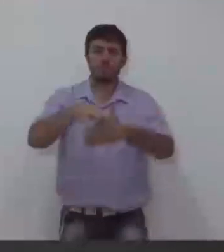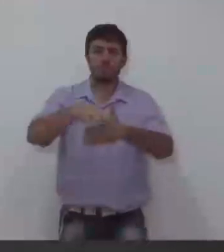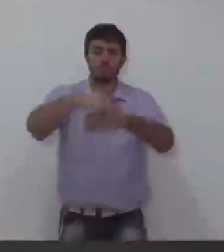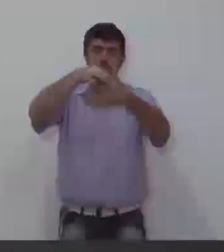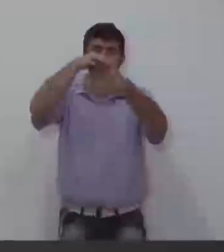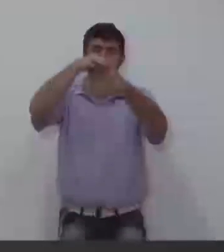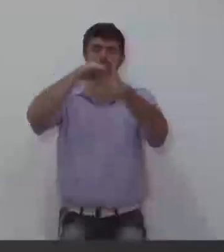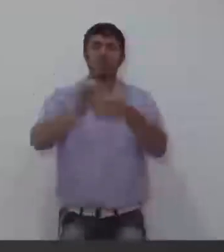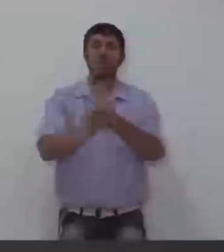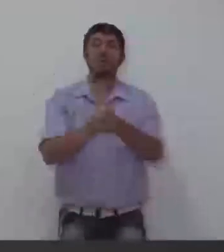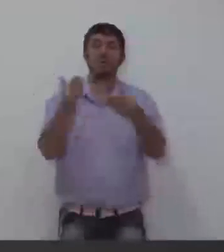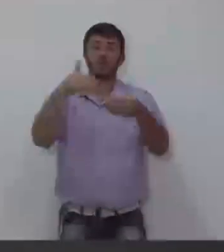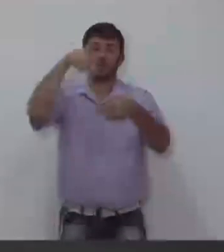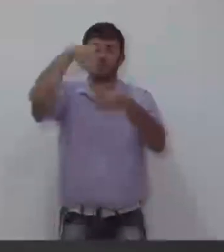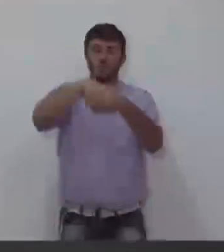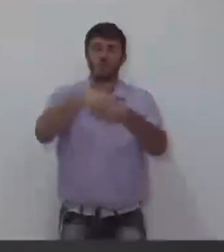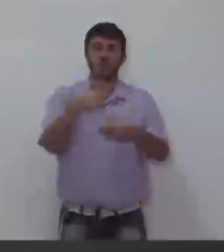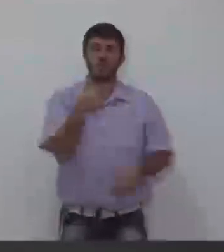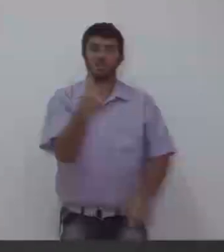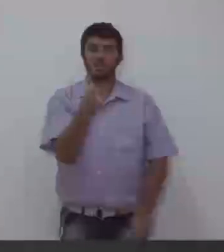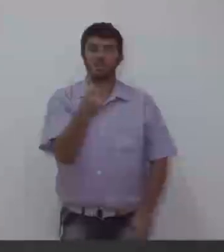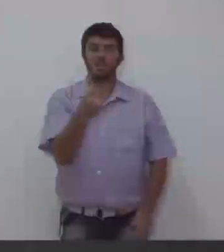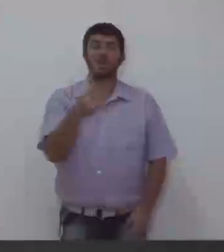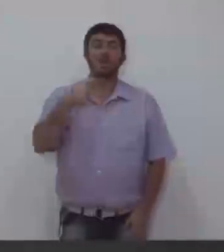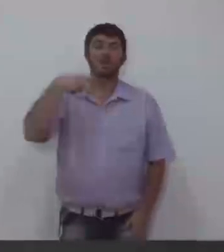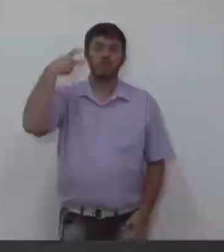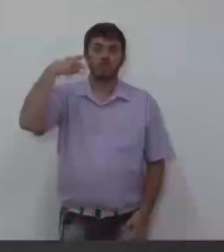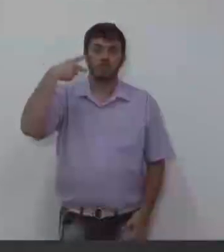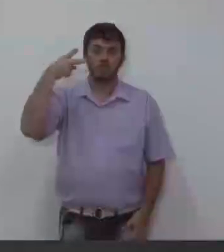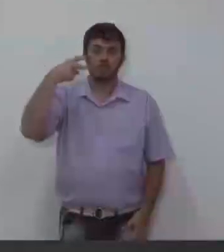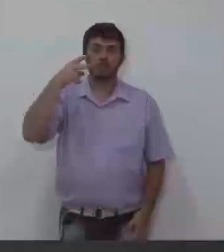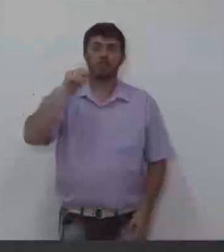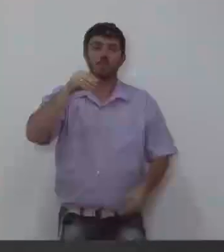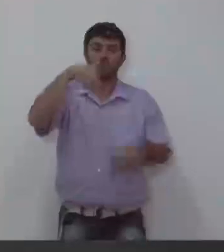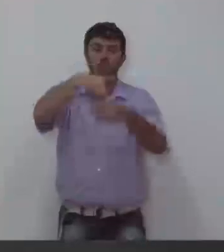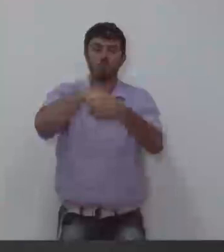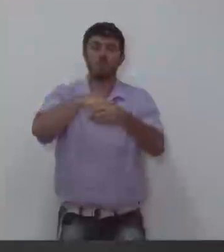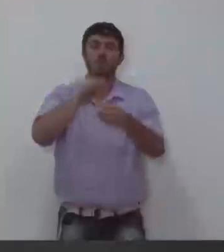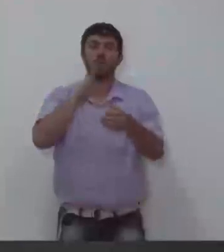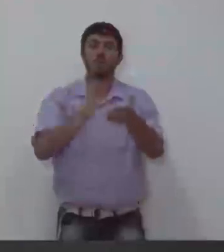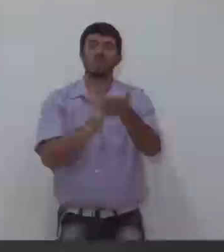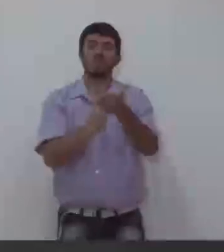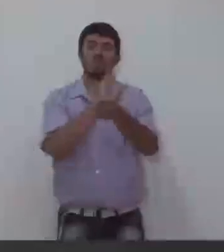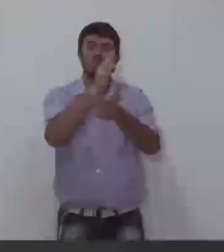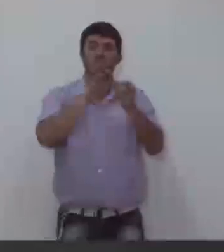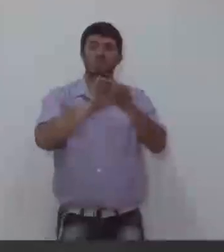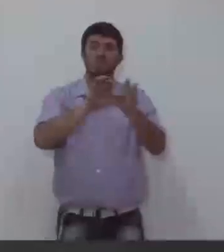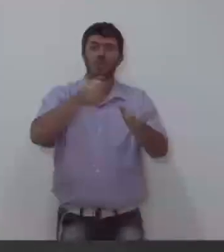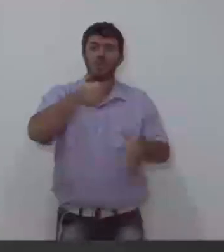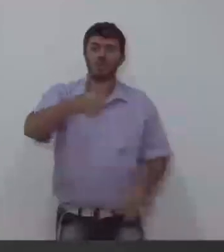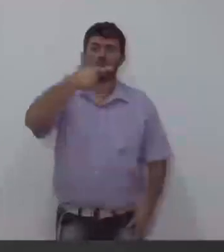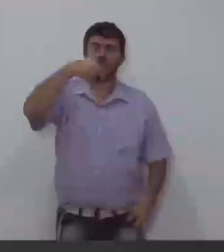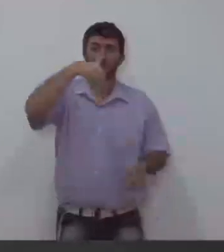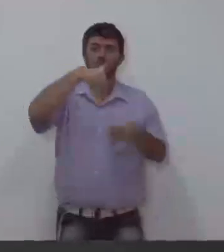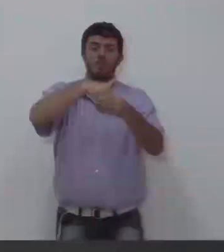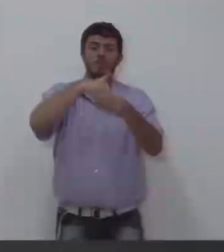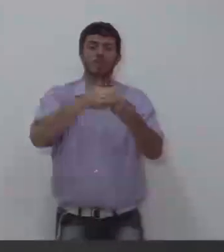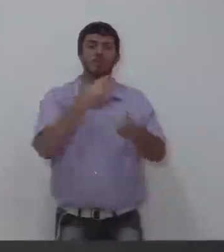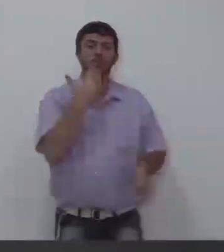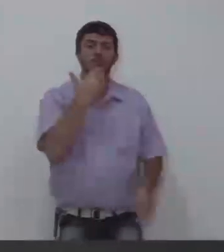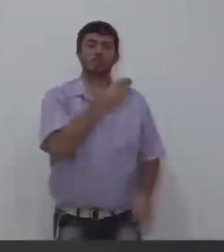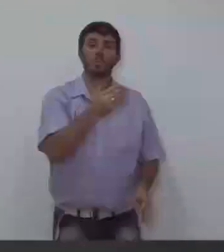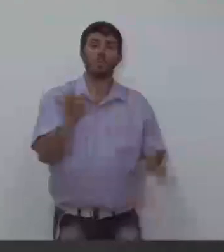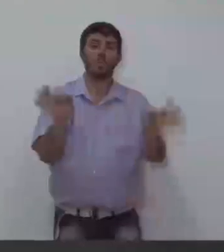lideranças, está em votação única. Os vereadores que o aprovam permaneçam como se encontram. Aprovado por 12 votos favoráveis e nenhum